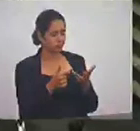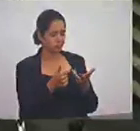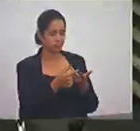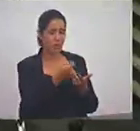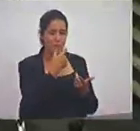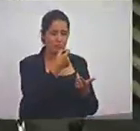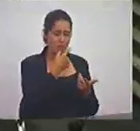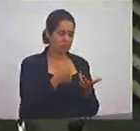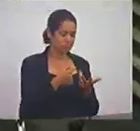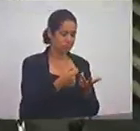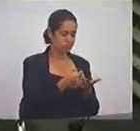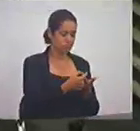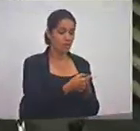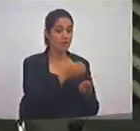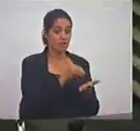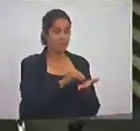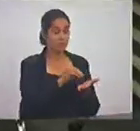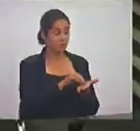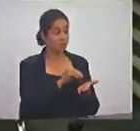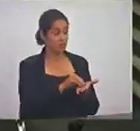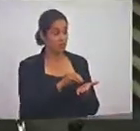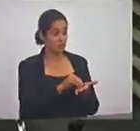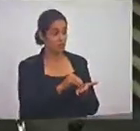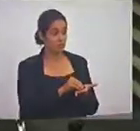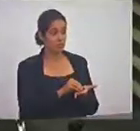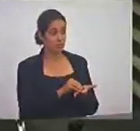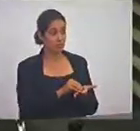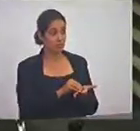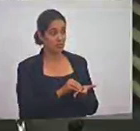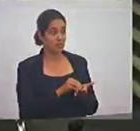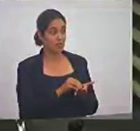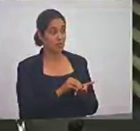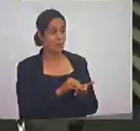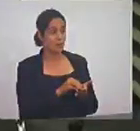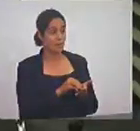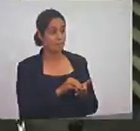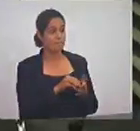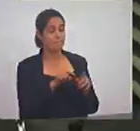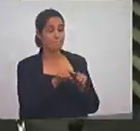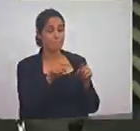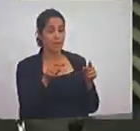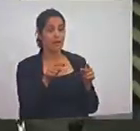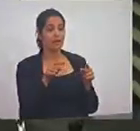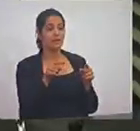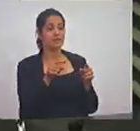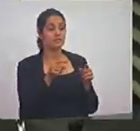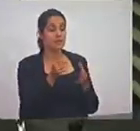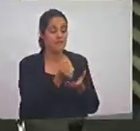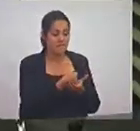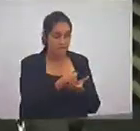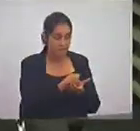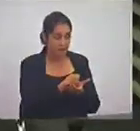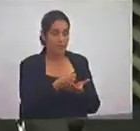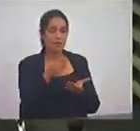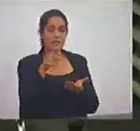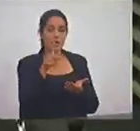vários medicamentos que eu passei informação, ele falou farmácia de alto custo, mas ele se equivocou, é farmácia popular, que se encontra em todas as farmácias